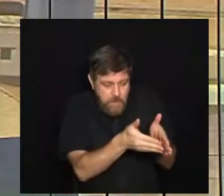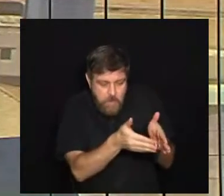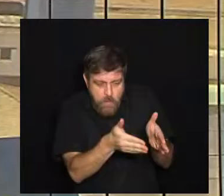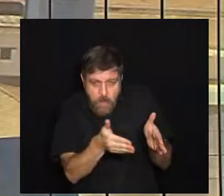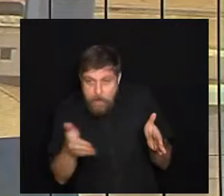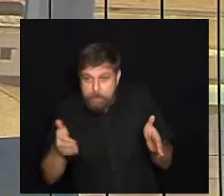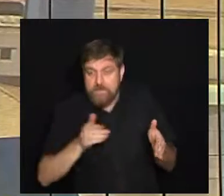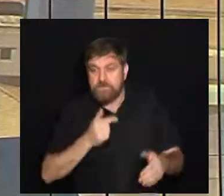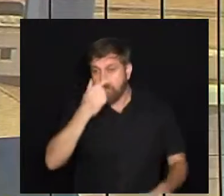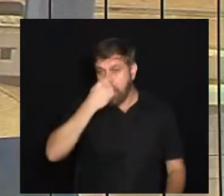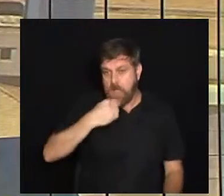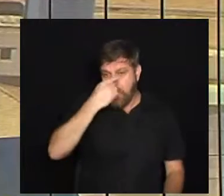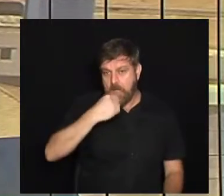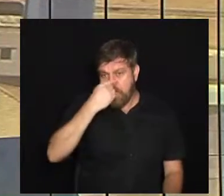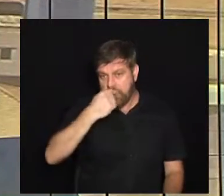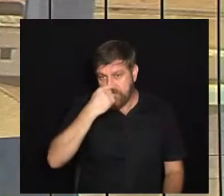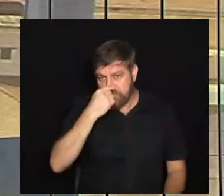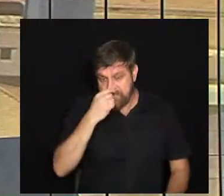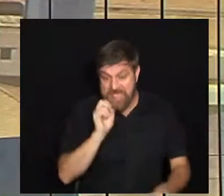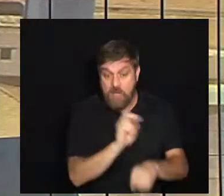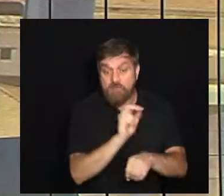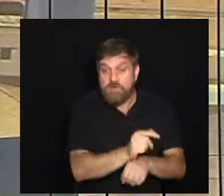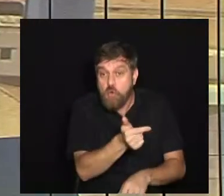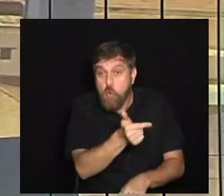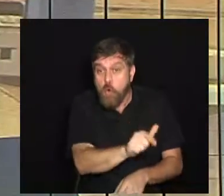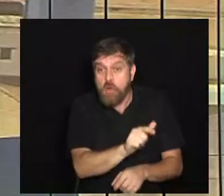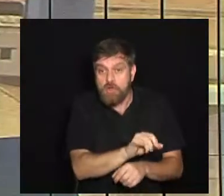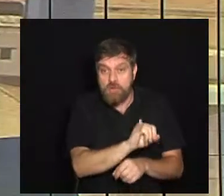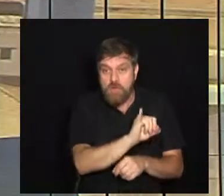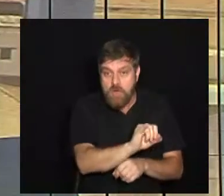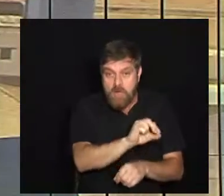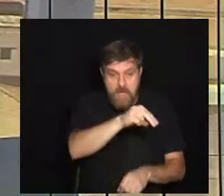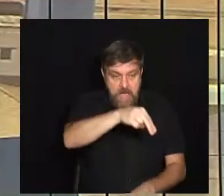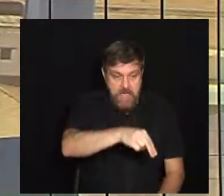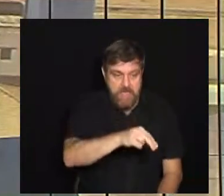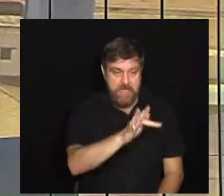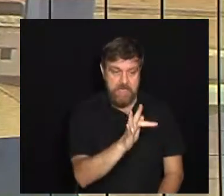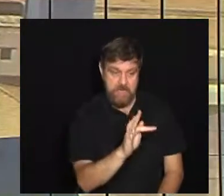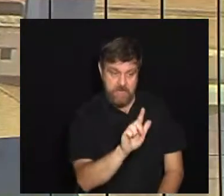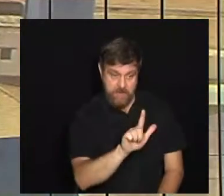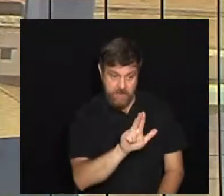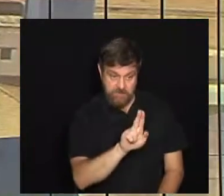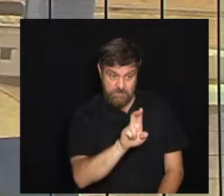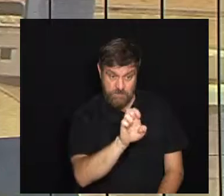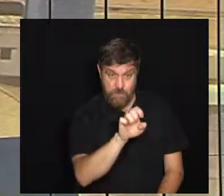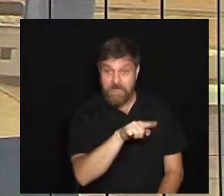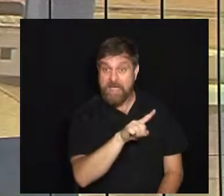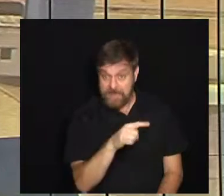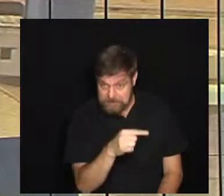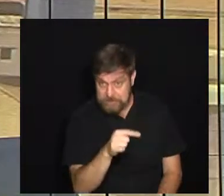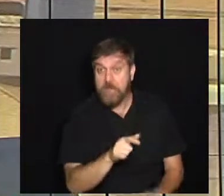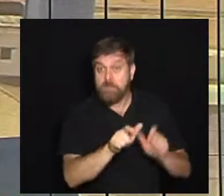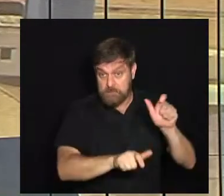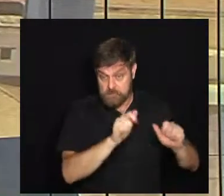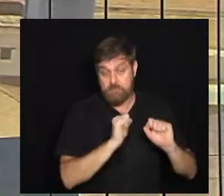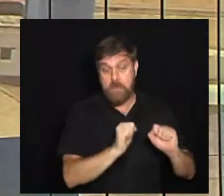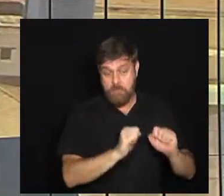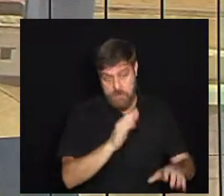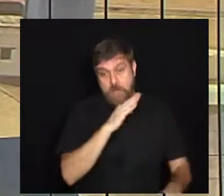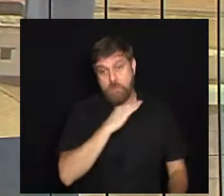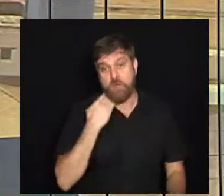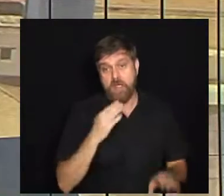de ocorrência das gripes pelo vírus influenza que é sempre um vírus que mata a gente para caramba que é um vírus que provoca quadros respiratórios graves também